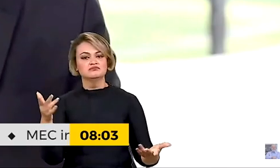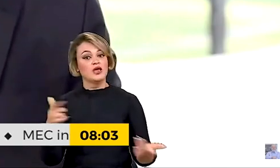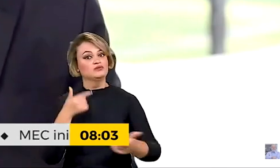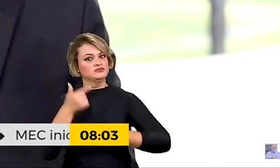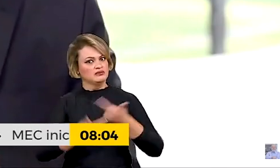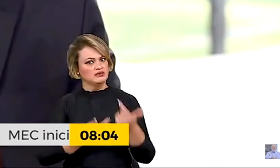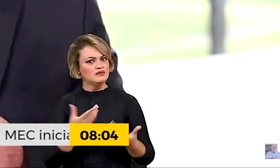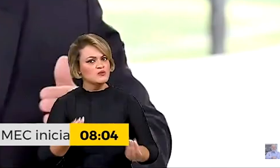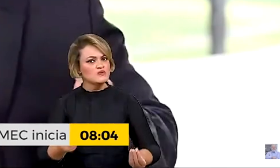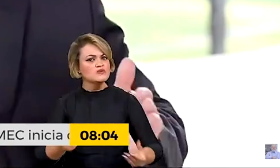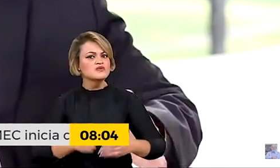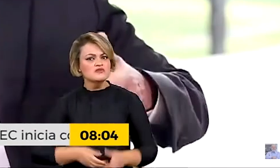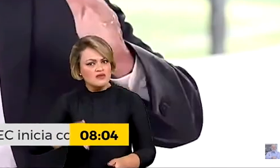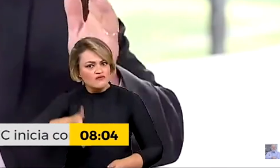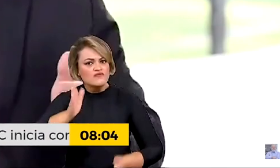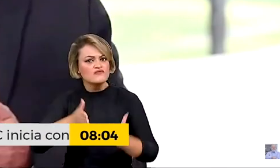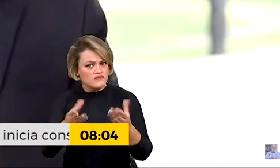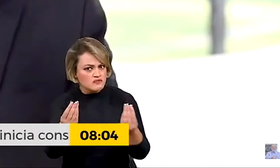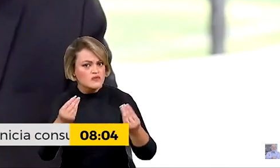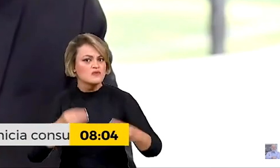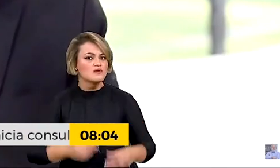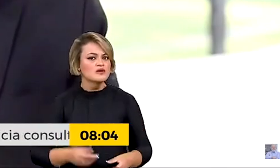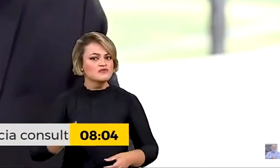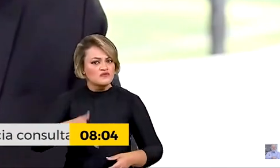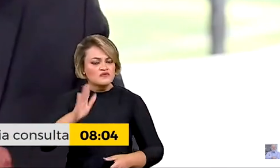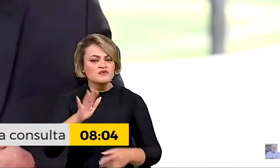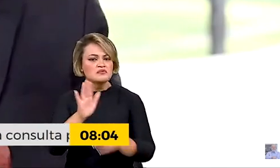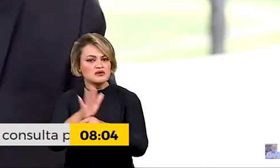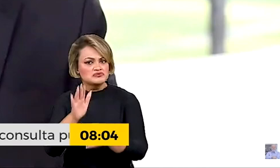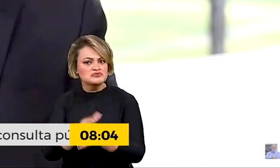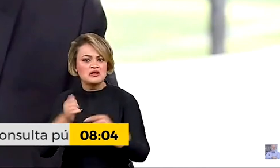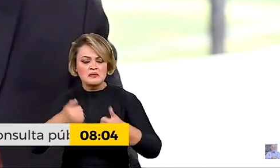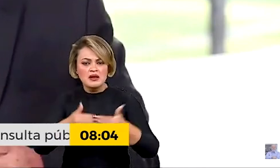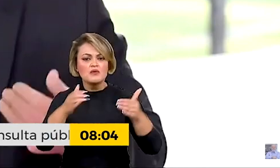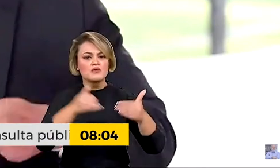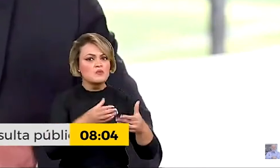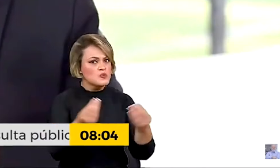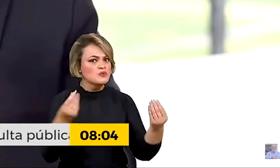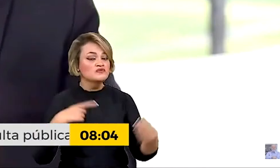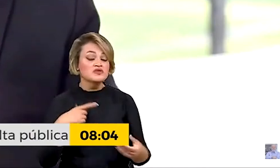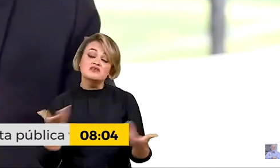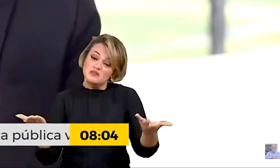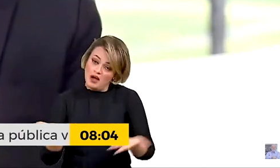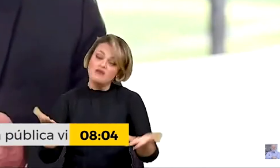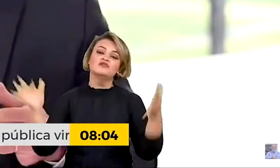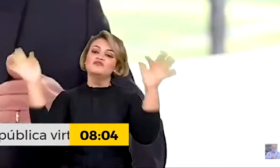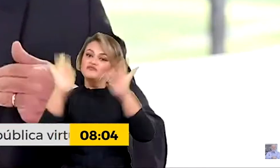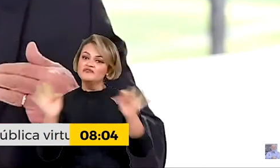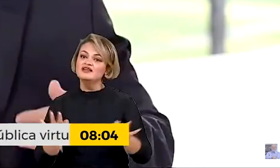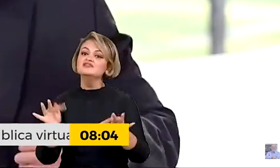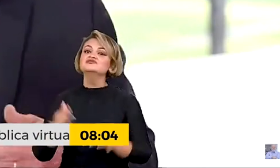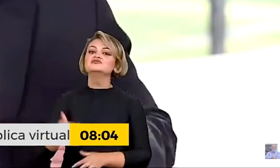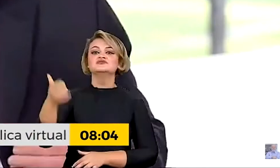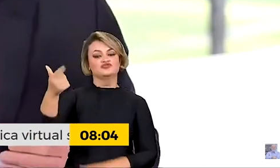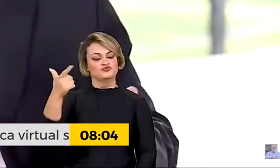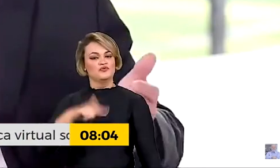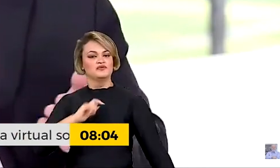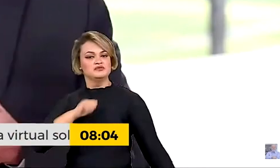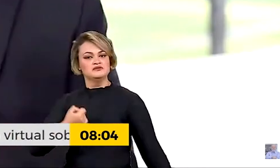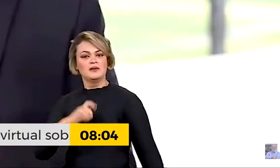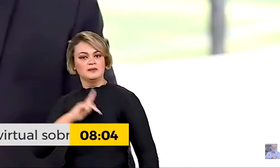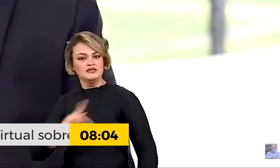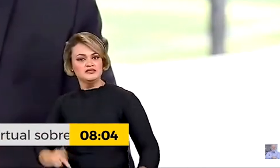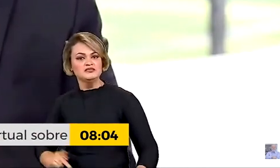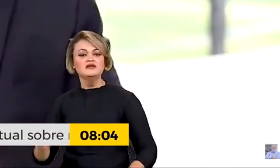vezes nessa ferrovia para fazer trechos inaugurar trechos e eu estou feliz de estar de volta à presidência da república e exatamente